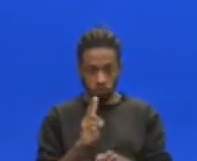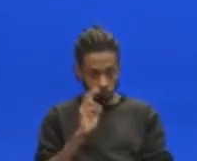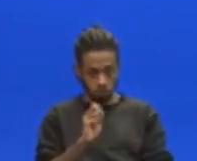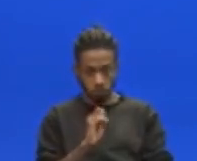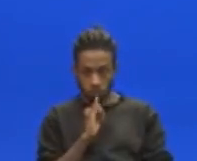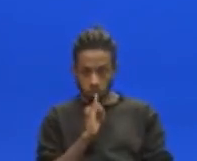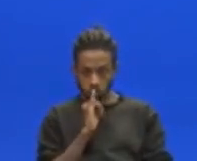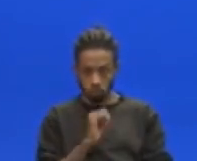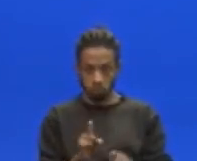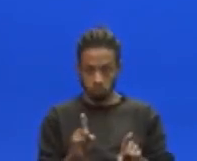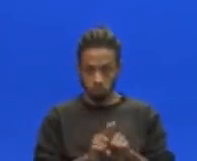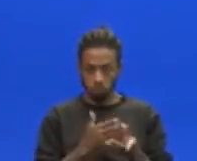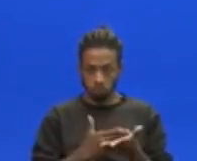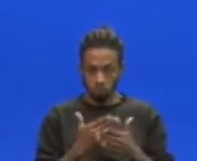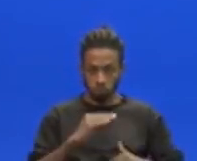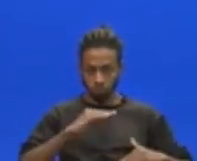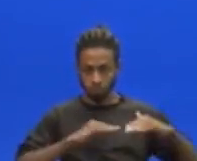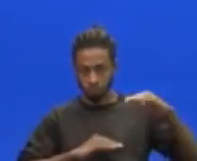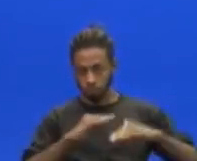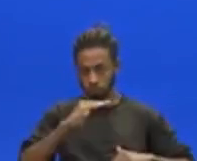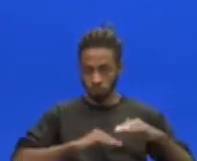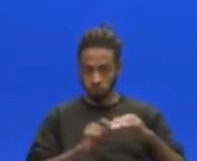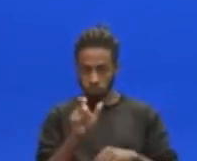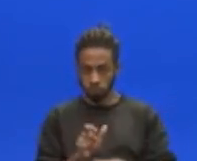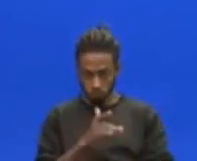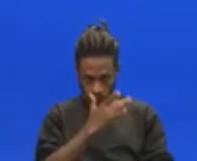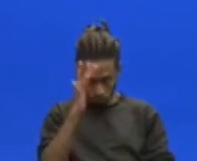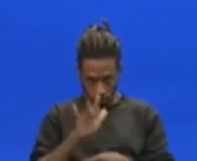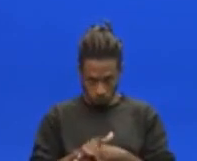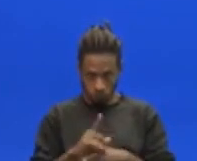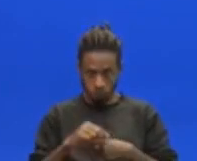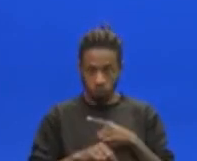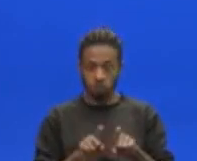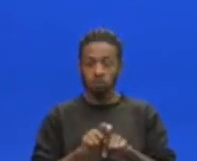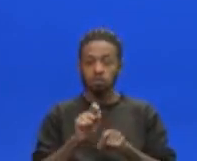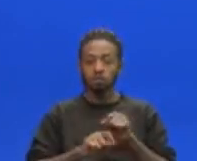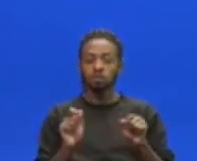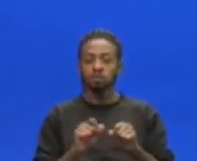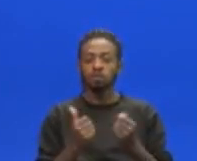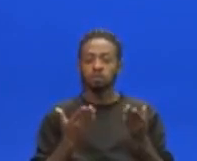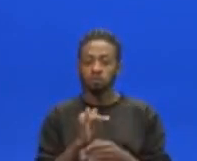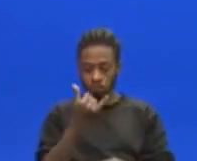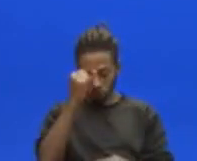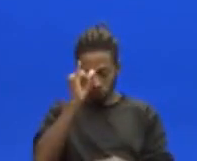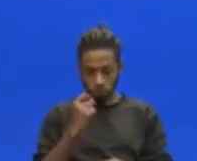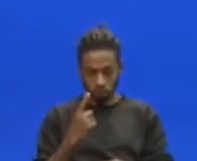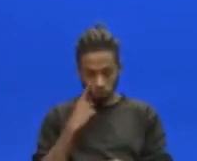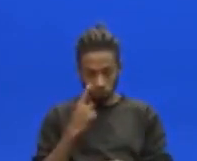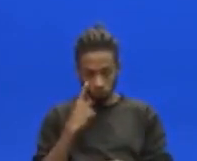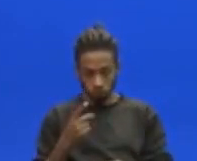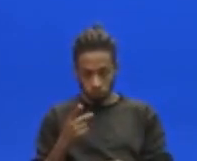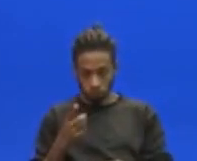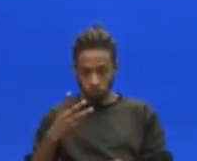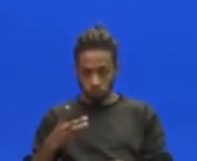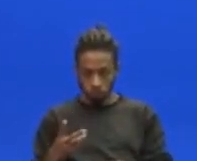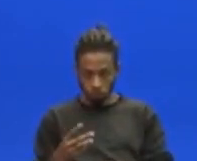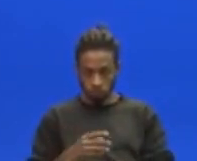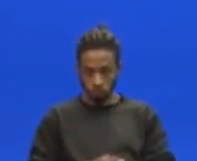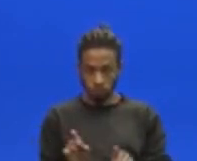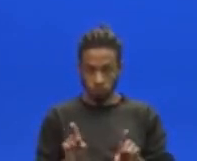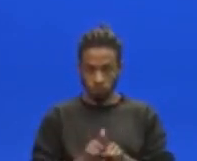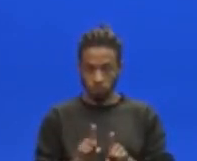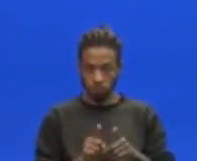todas entraram em desequilíbrio e o indivíduo adoece, então o que nos cabe fazer? Prevenção secundária e terciária.